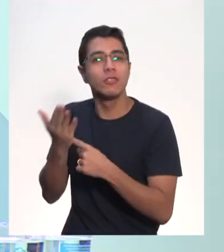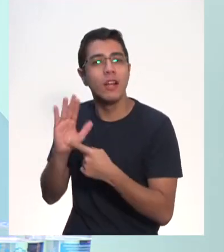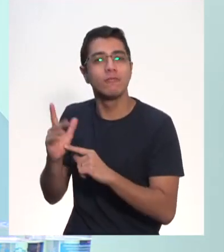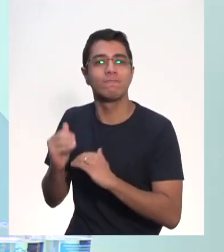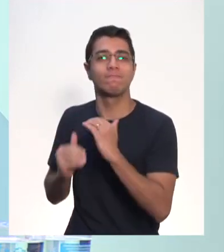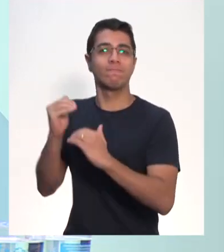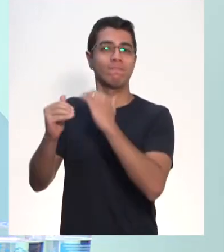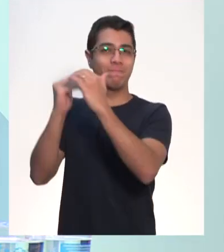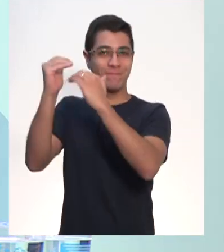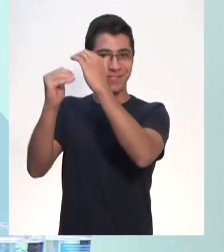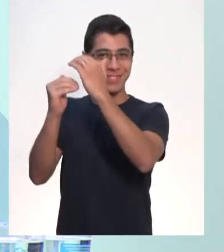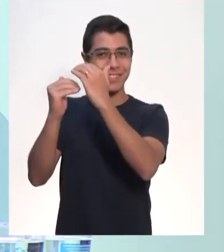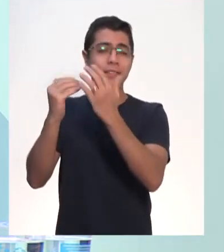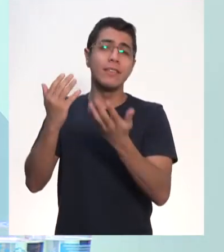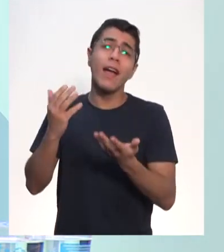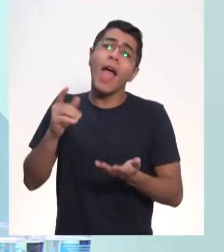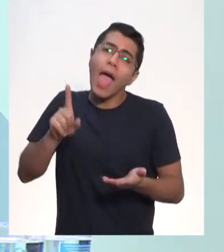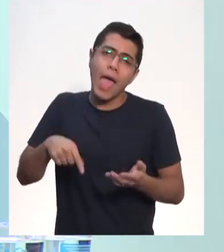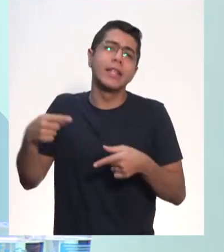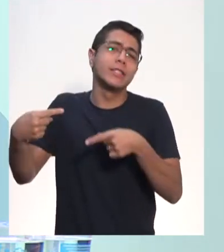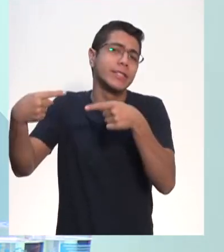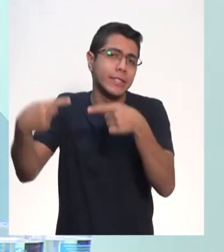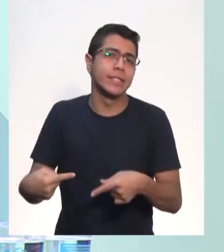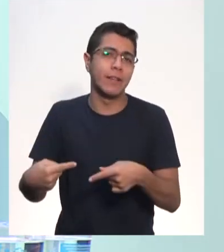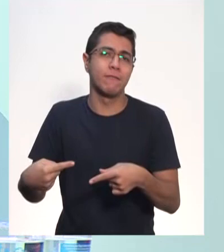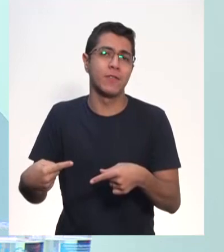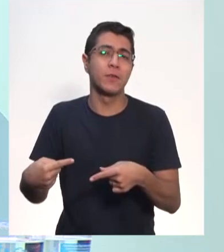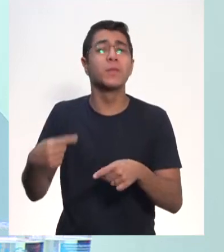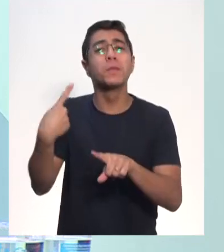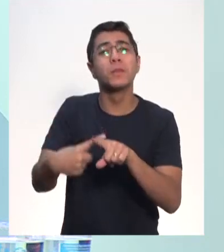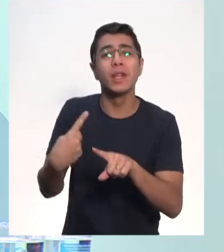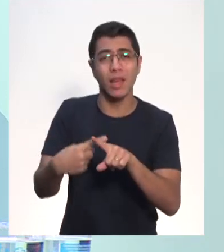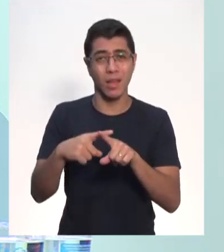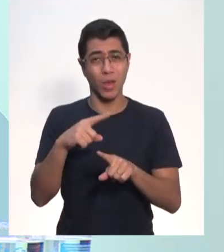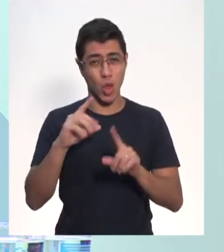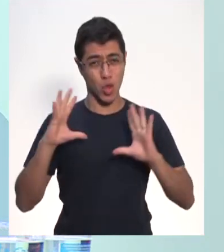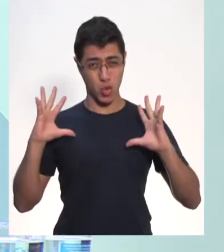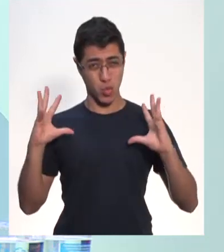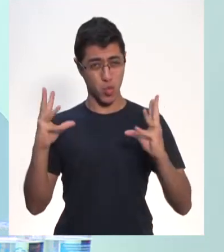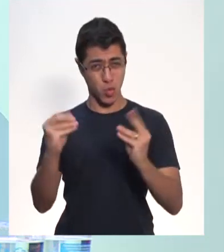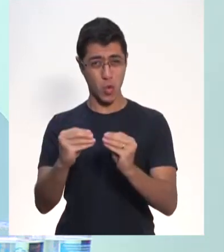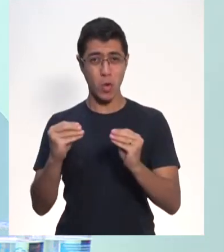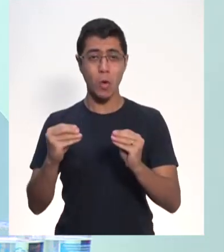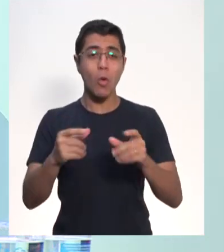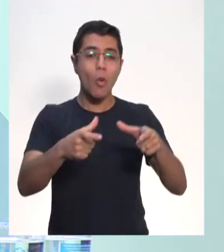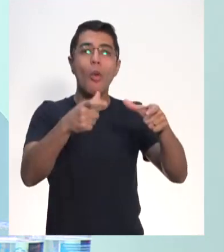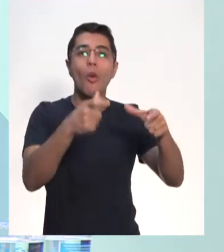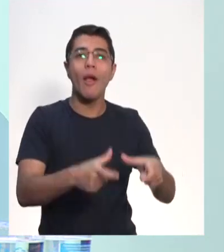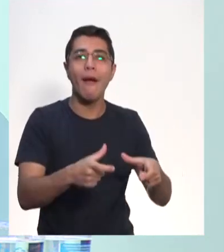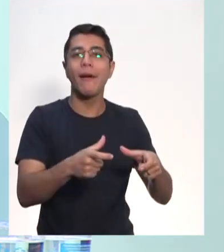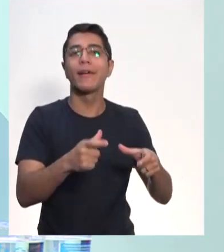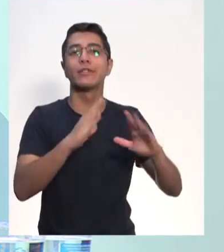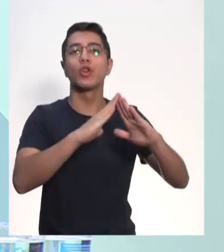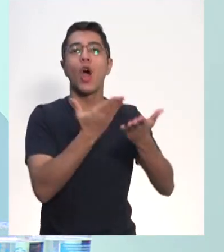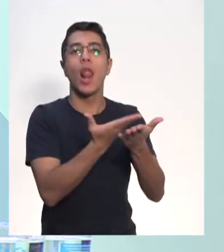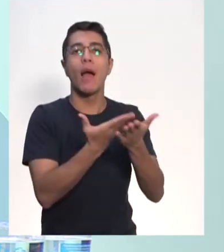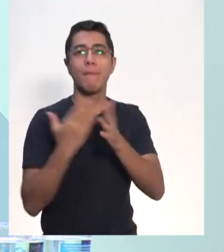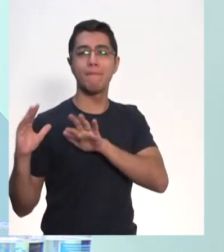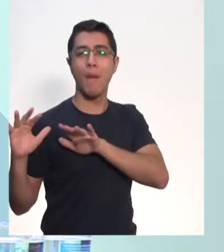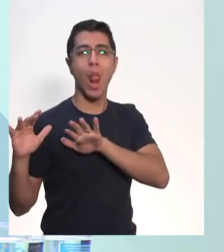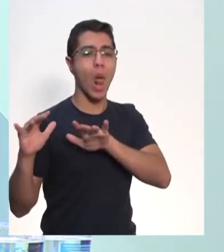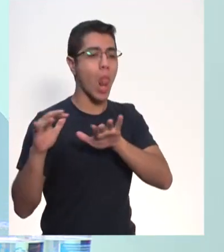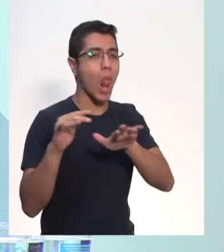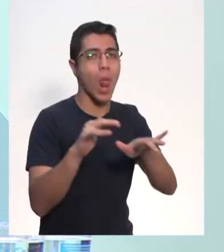não podemos ficar todos no mesmo espaço físico, né? Não dá para fazer a TPC na escola, numa